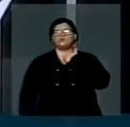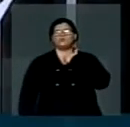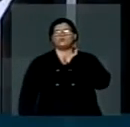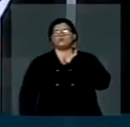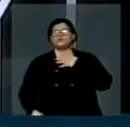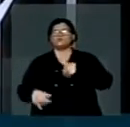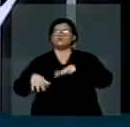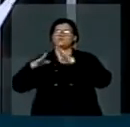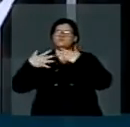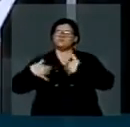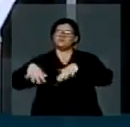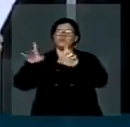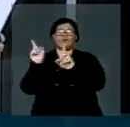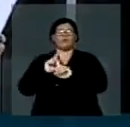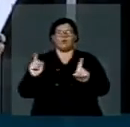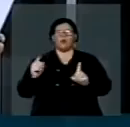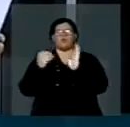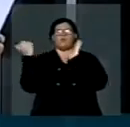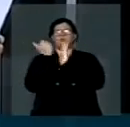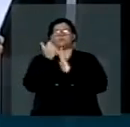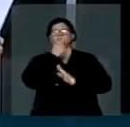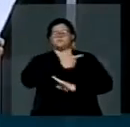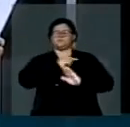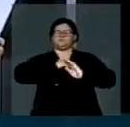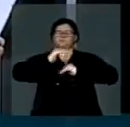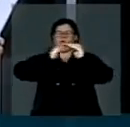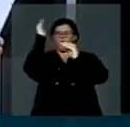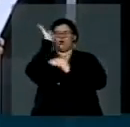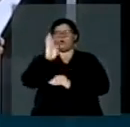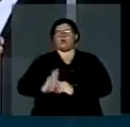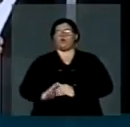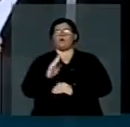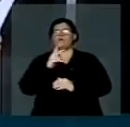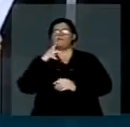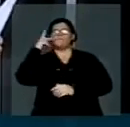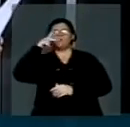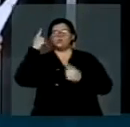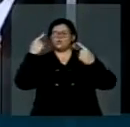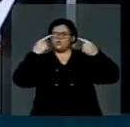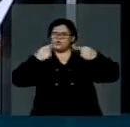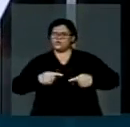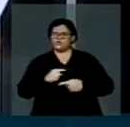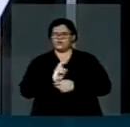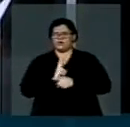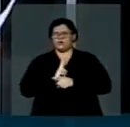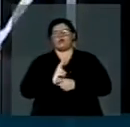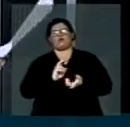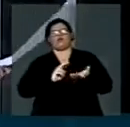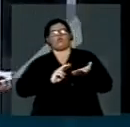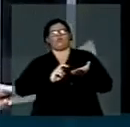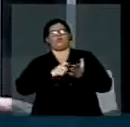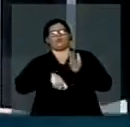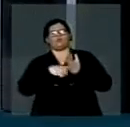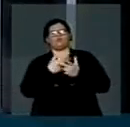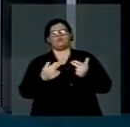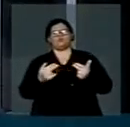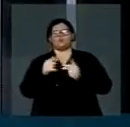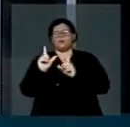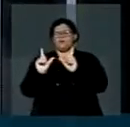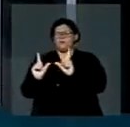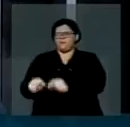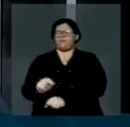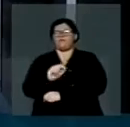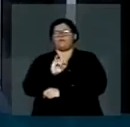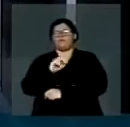os fundamentos macroeconômicos, estabelecer uma política fiscal mais responsável que contribua para a queda da inflação e